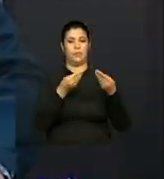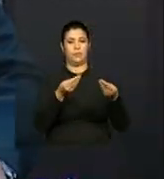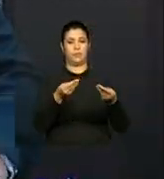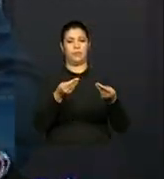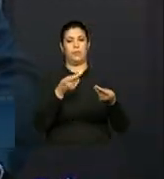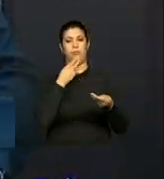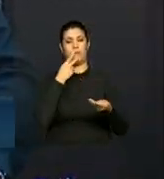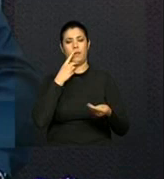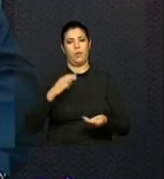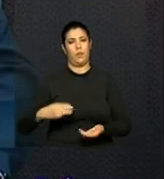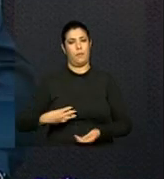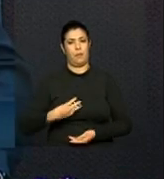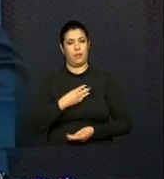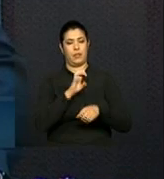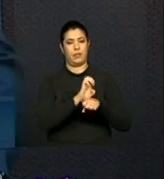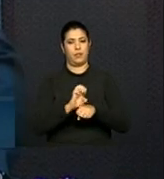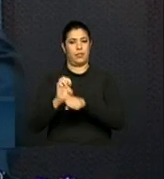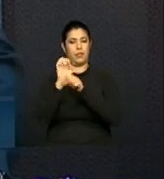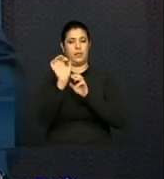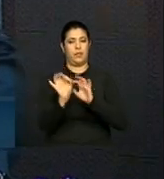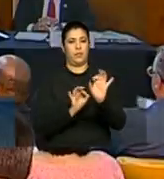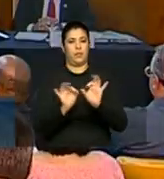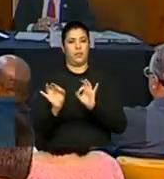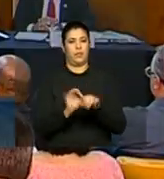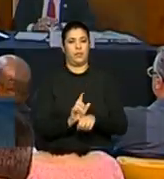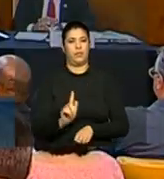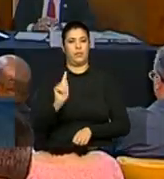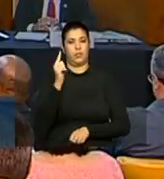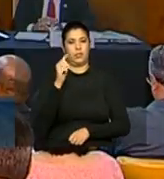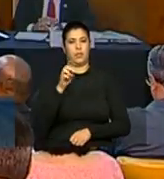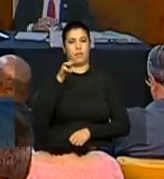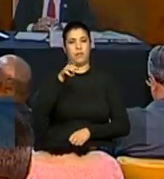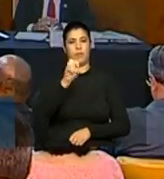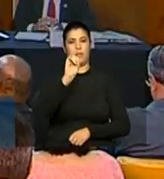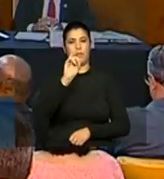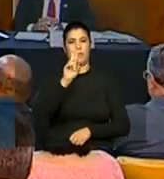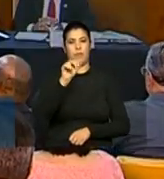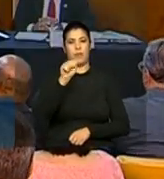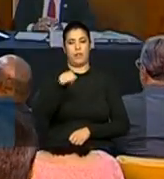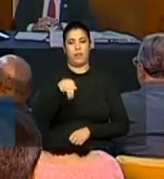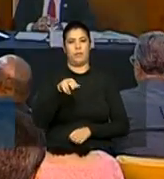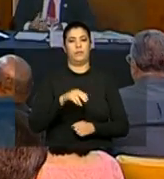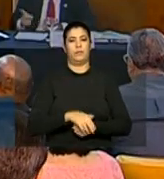excelência, ministra de Estado do Planejamento, Orçamento e Gestão, Miriam Bequor.